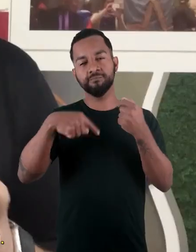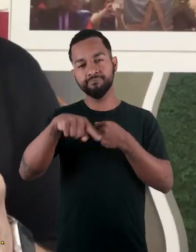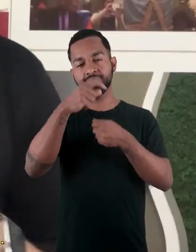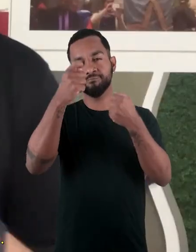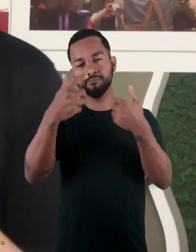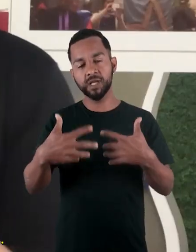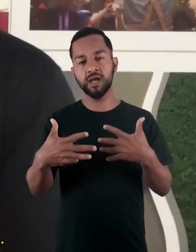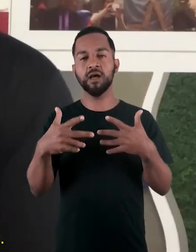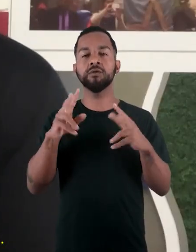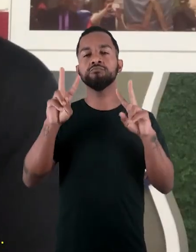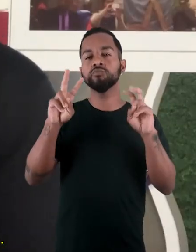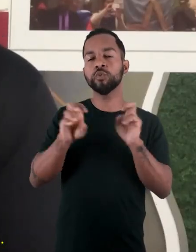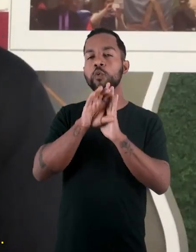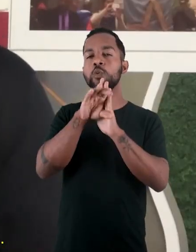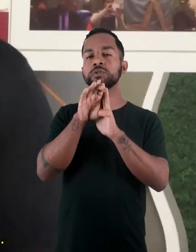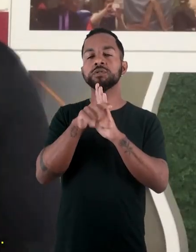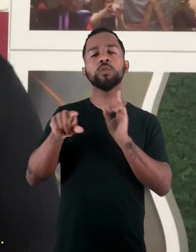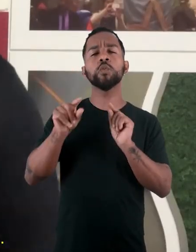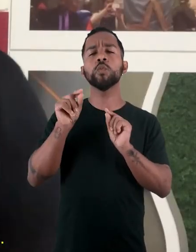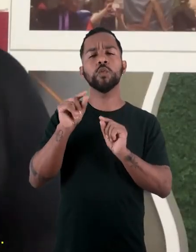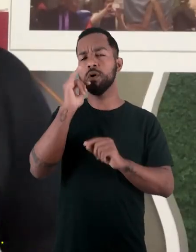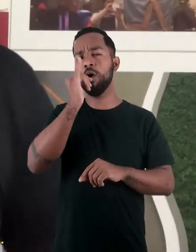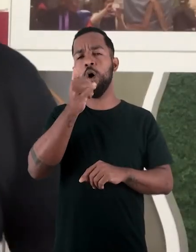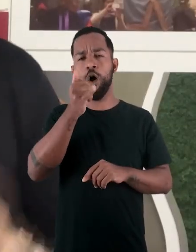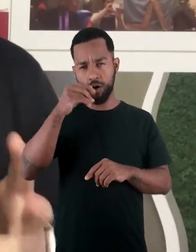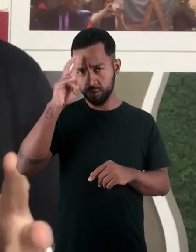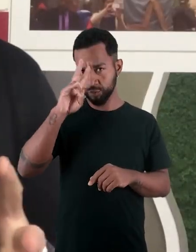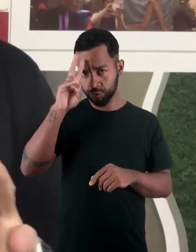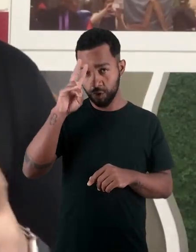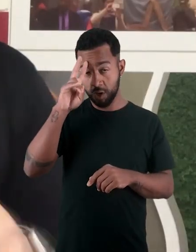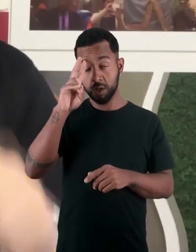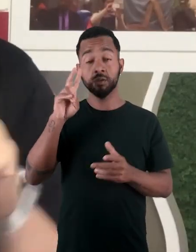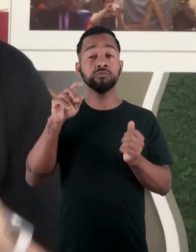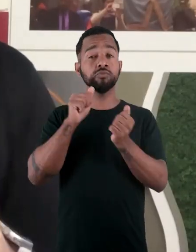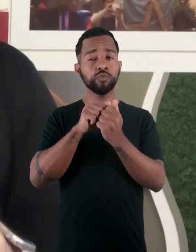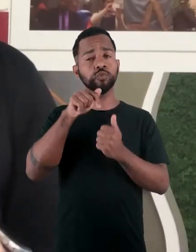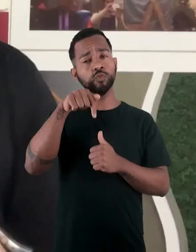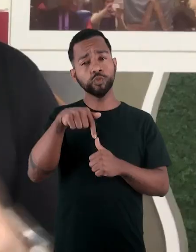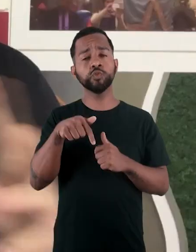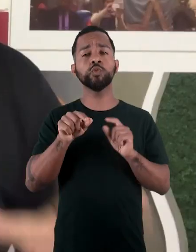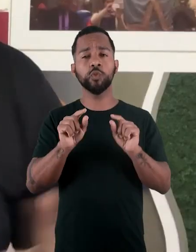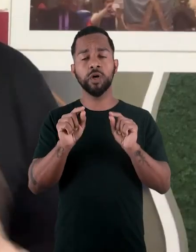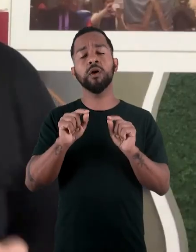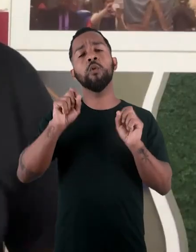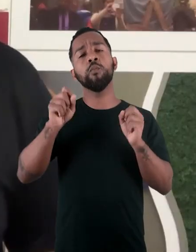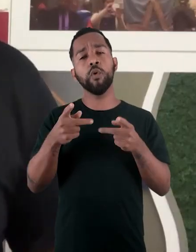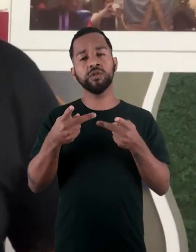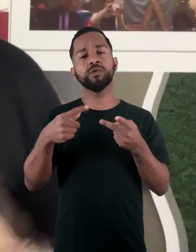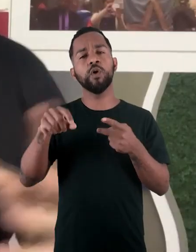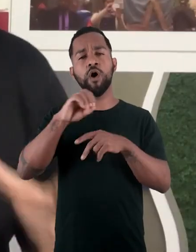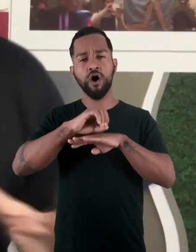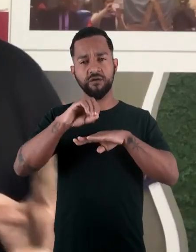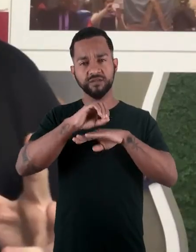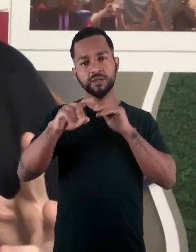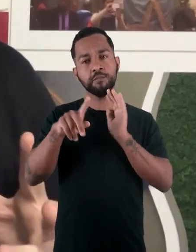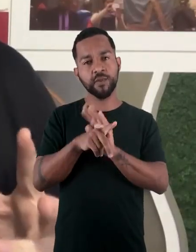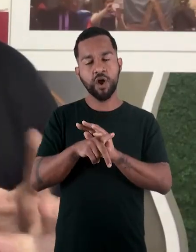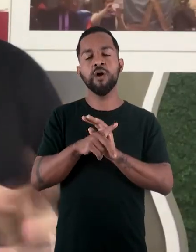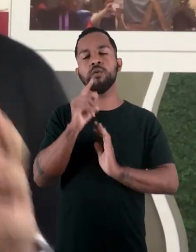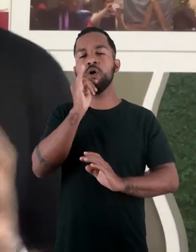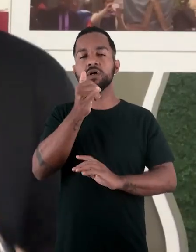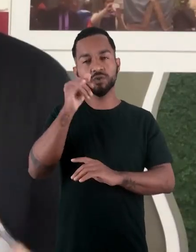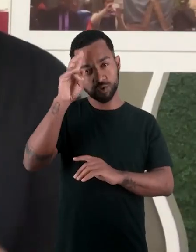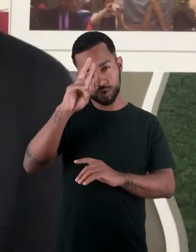pretos. Usa óculos de grau e camiseta preta. Aqui na Via nós já tivemos a oportunidade de trazer oficina de contação de